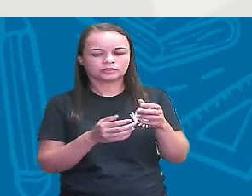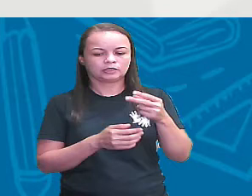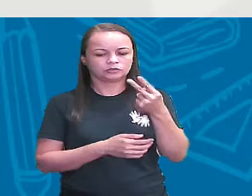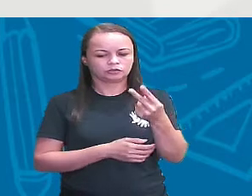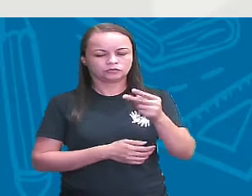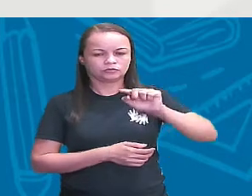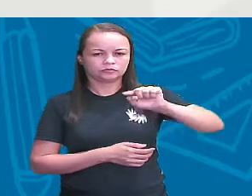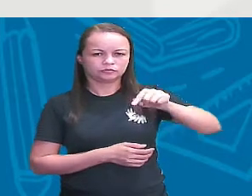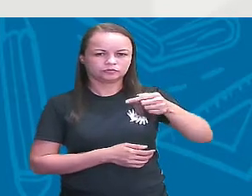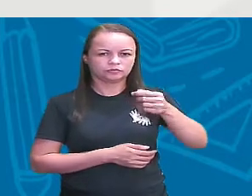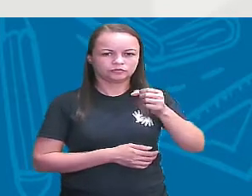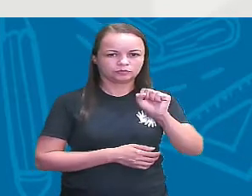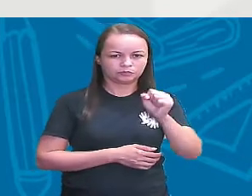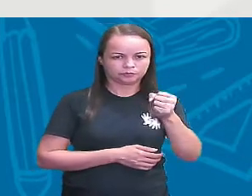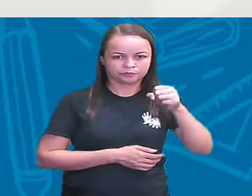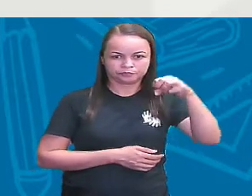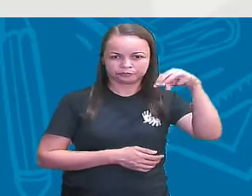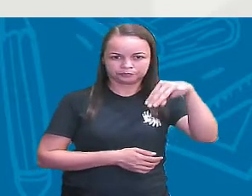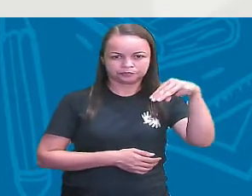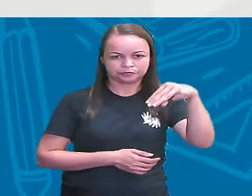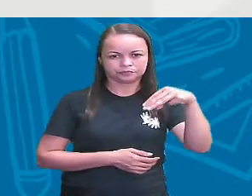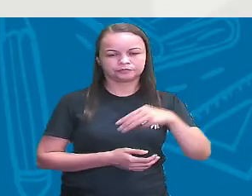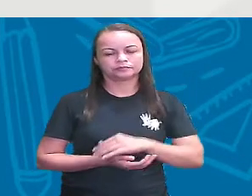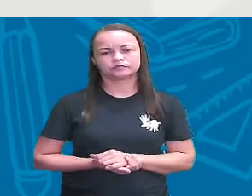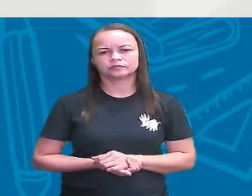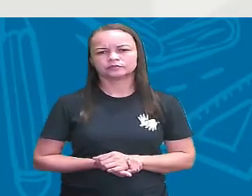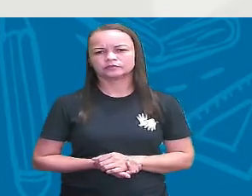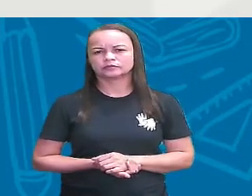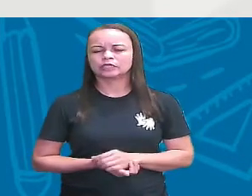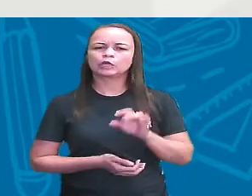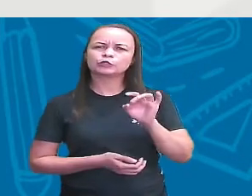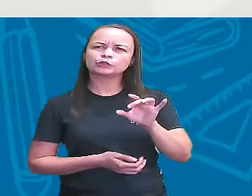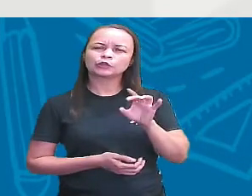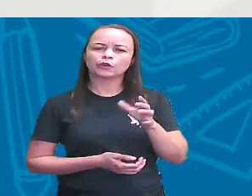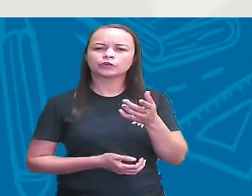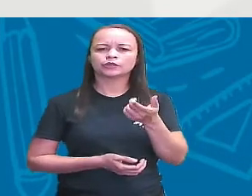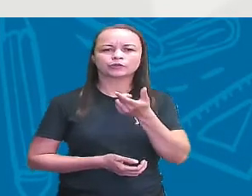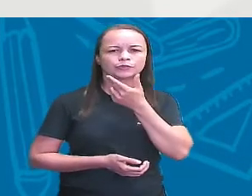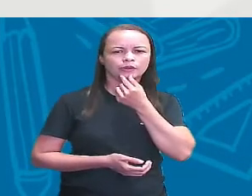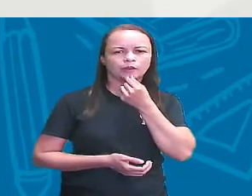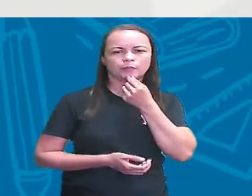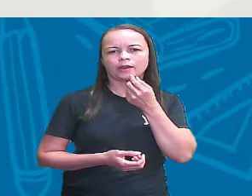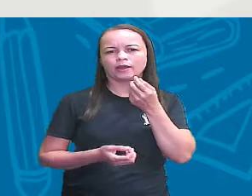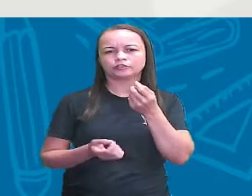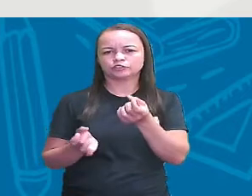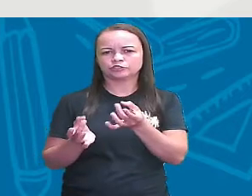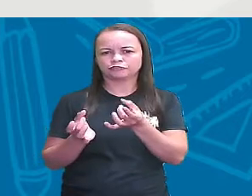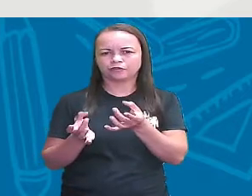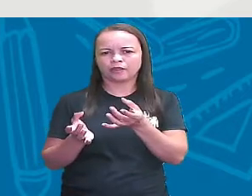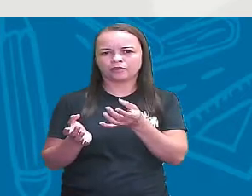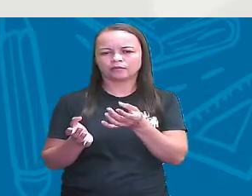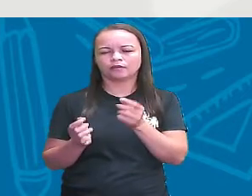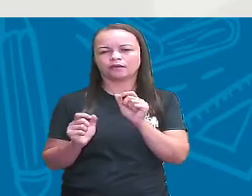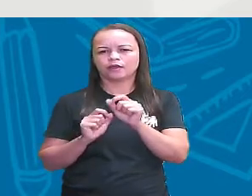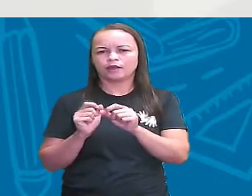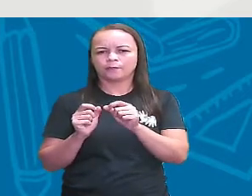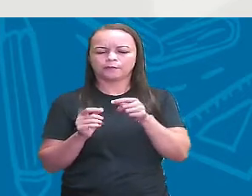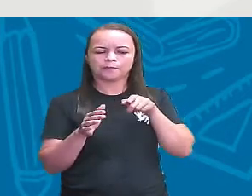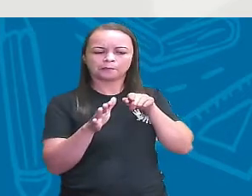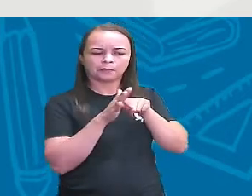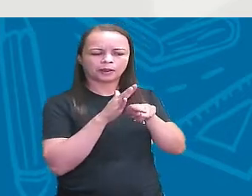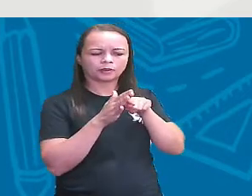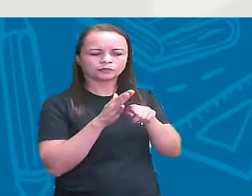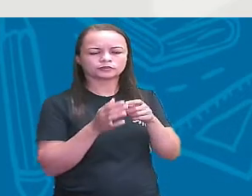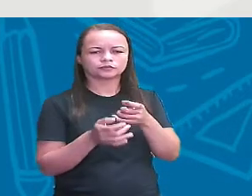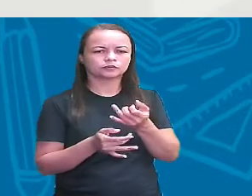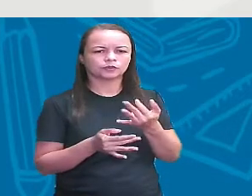2,8 metros. Sendo que o rapaz lá do armarinho, ao questionar ela,